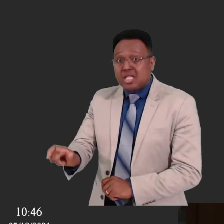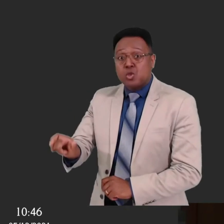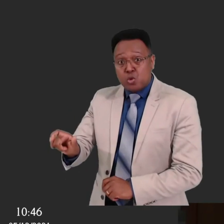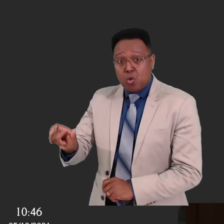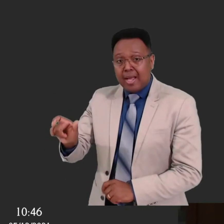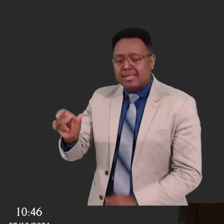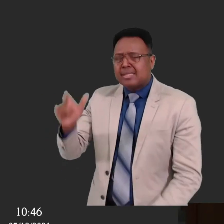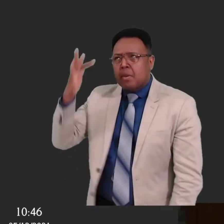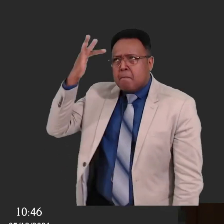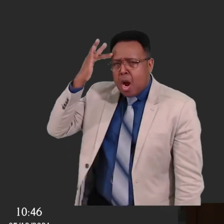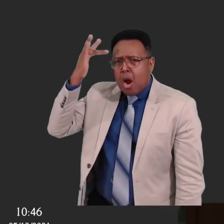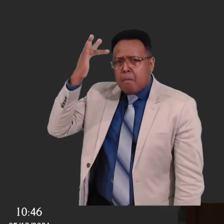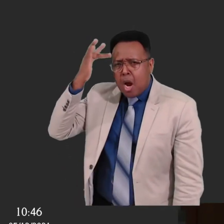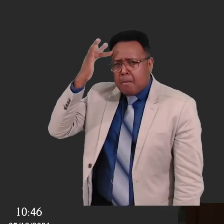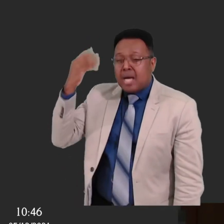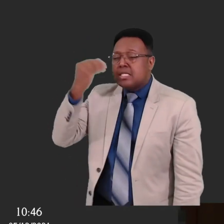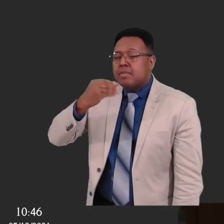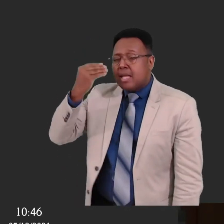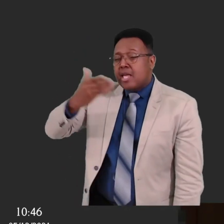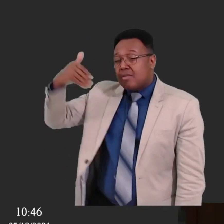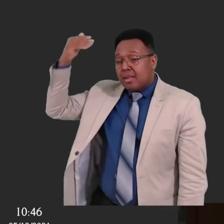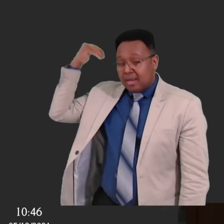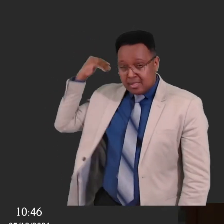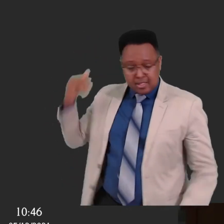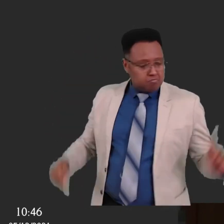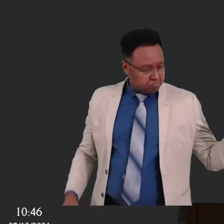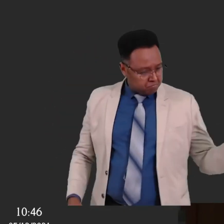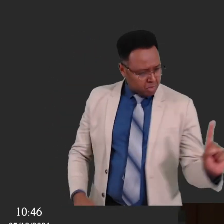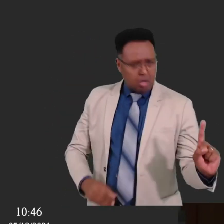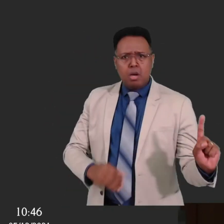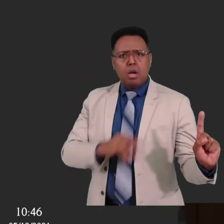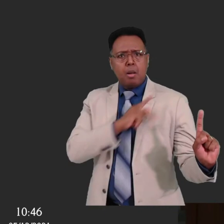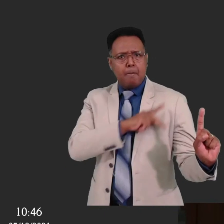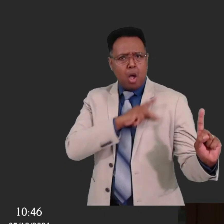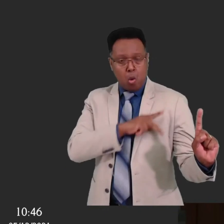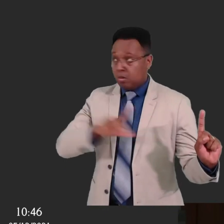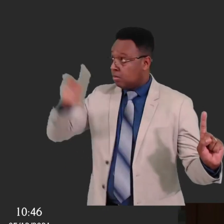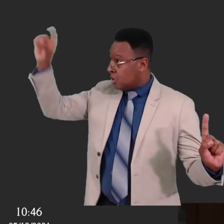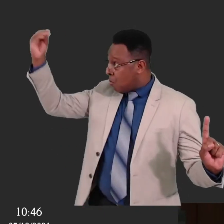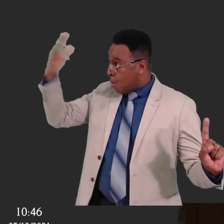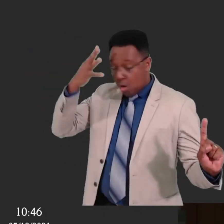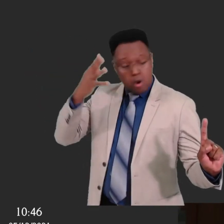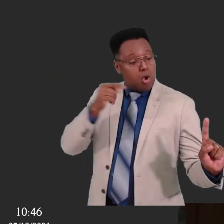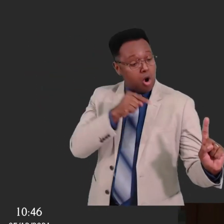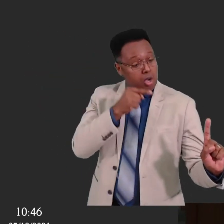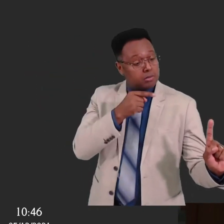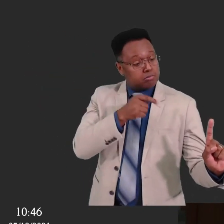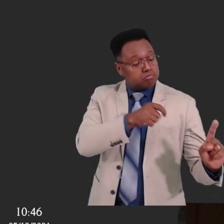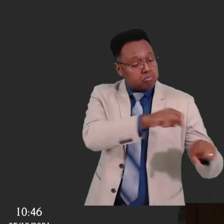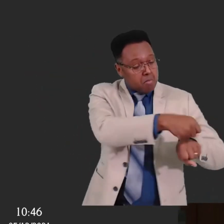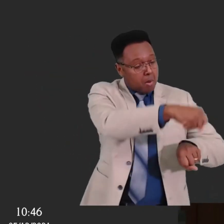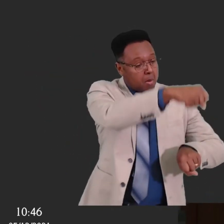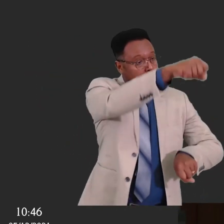tuas obras, e sei que você diz assim: rico sou e de nada